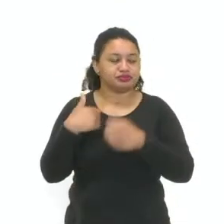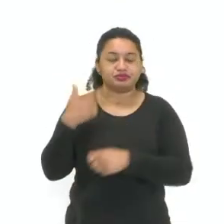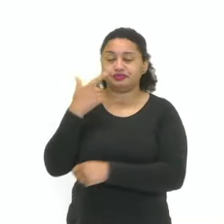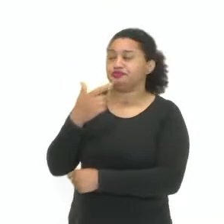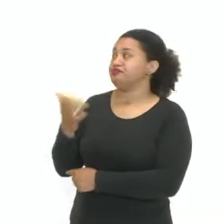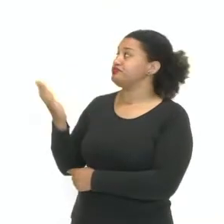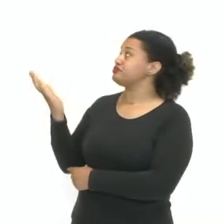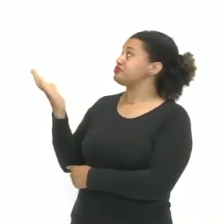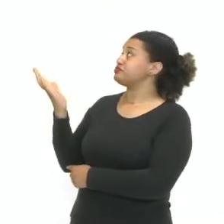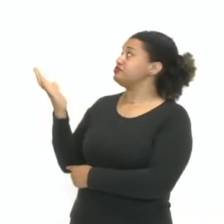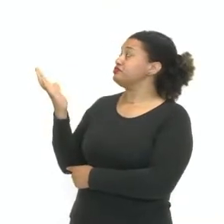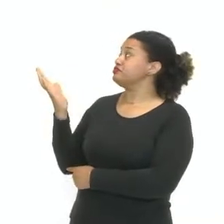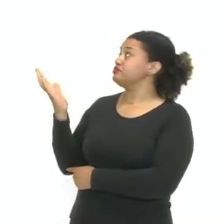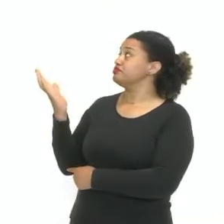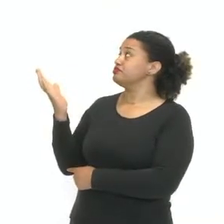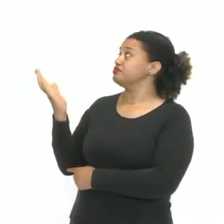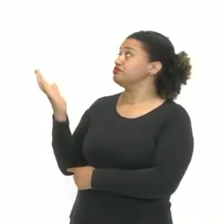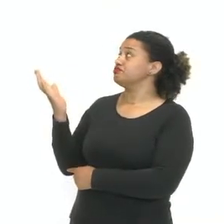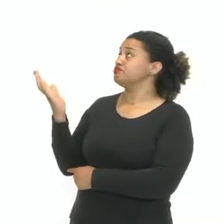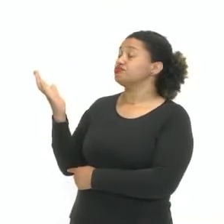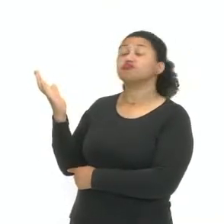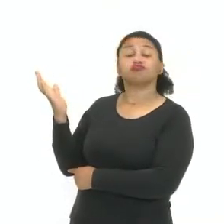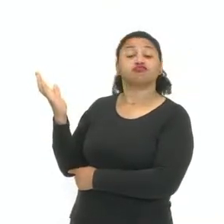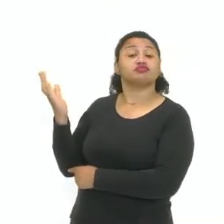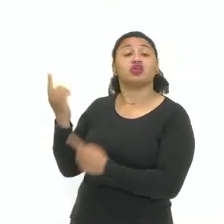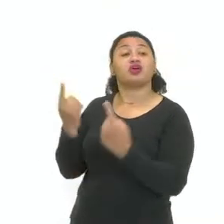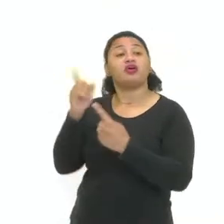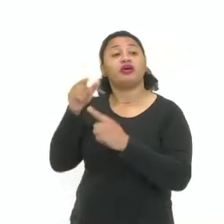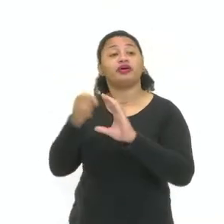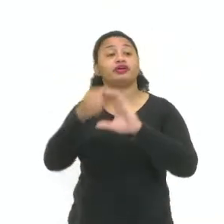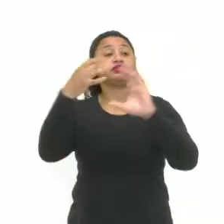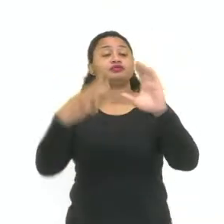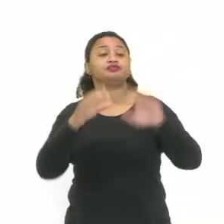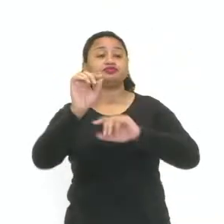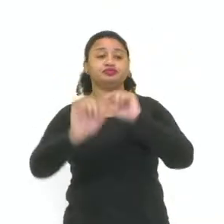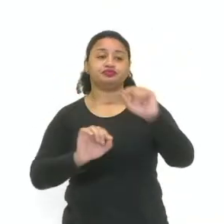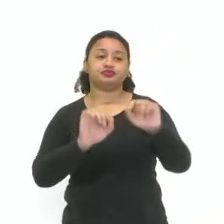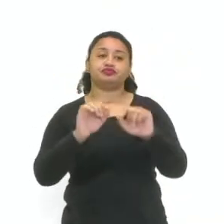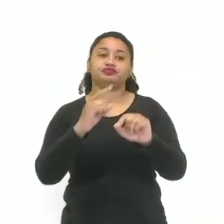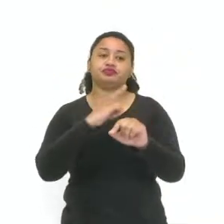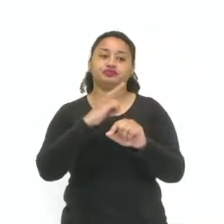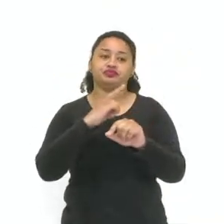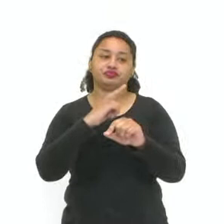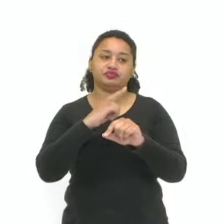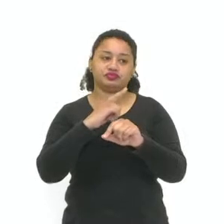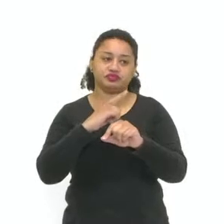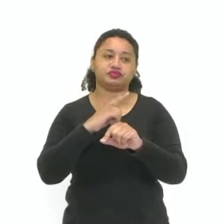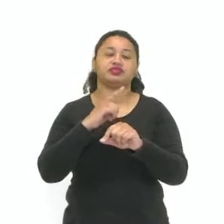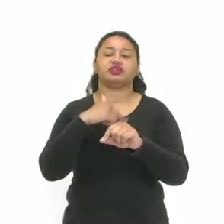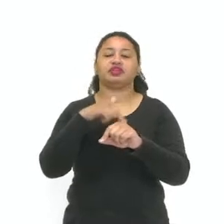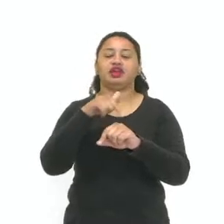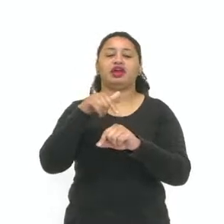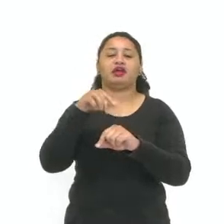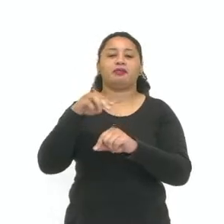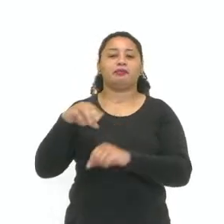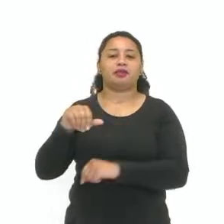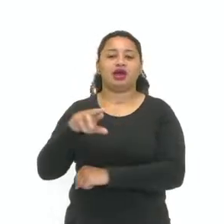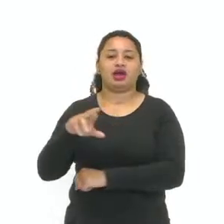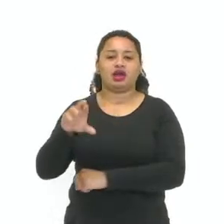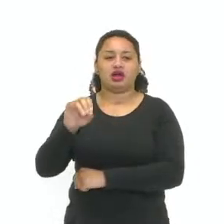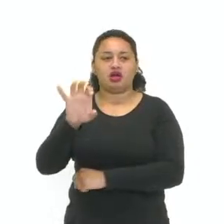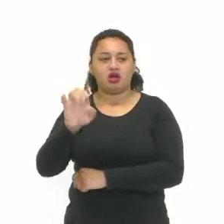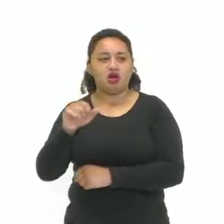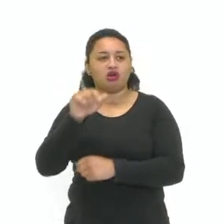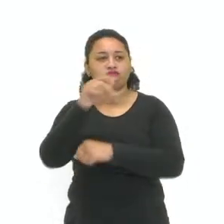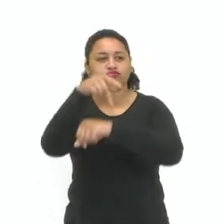as características? Países que estão dentro dessa região. Vamos lá. Então temos aqui, por exemplo, o Saara Ocidental, o Marrocos, a